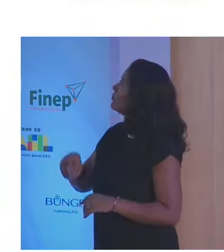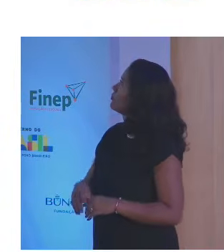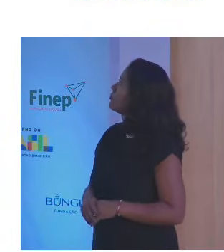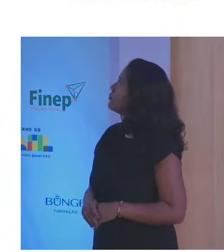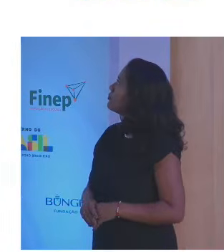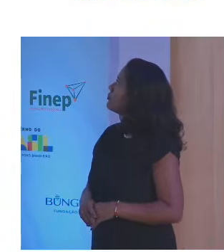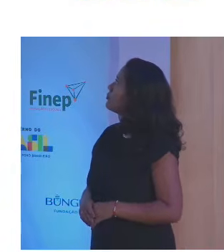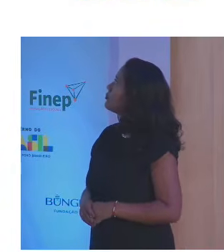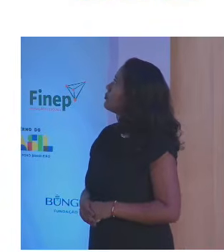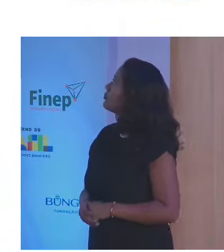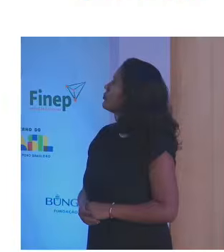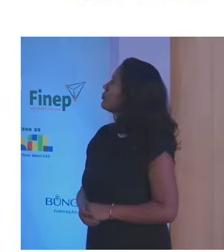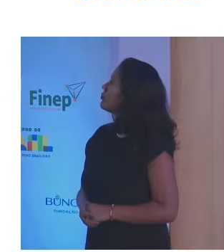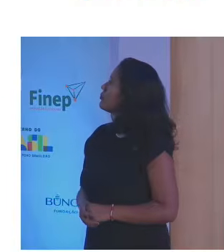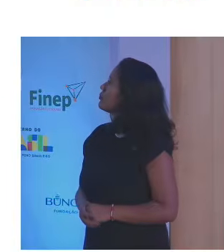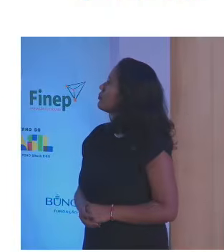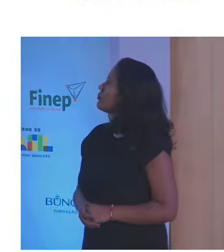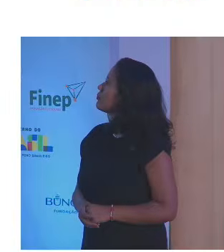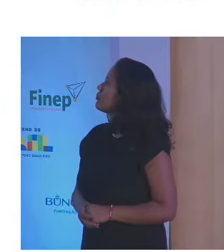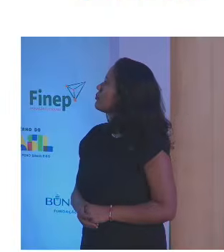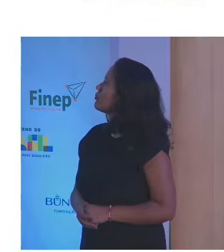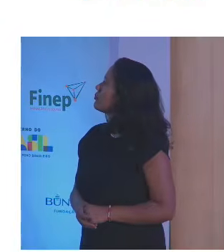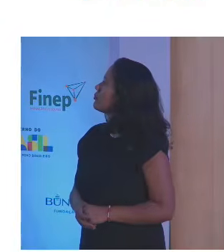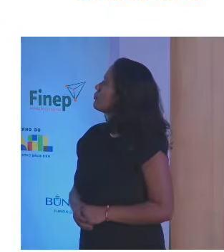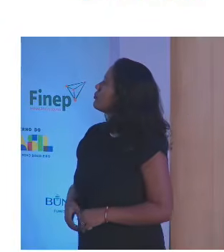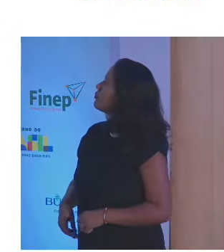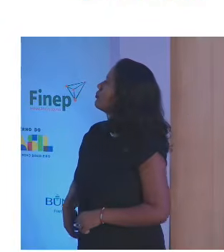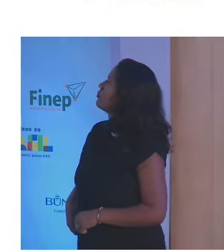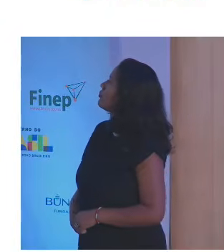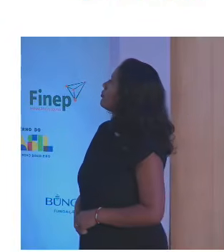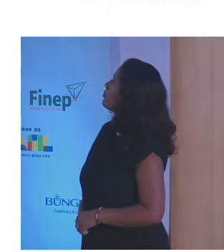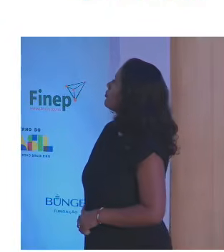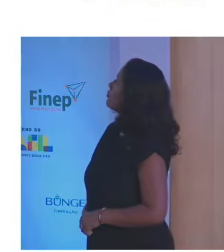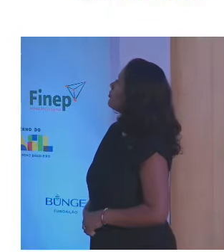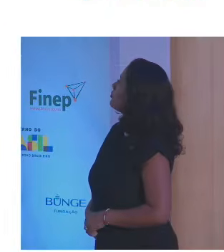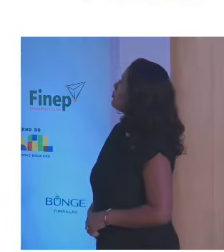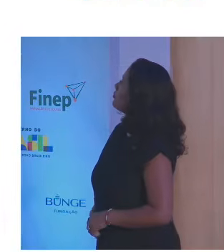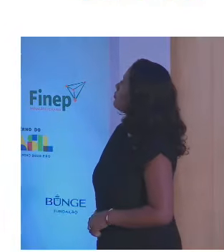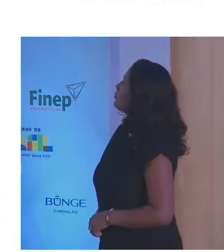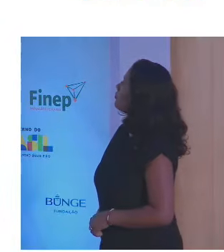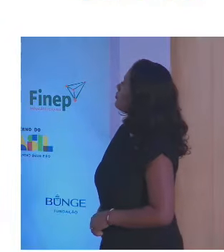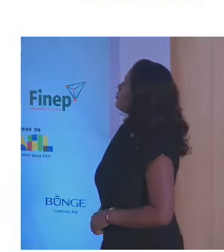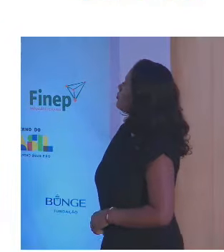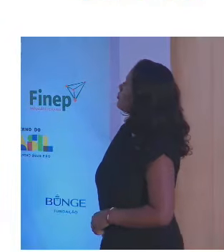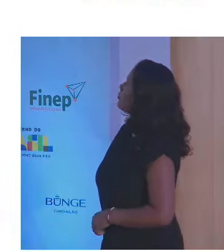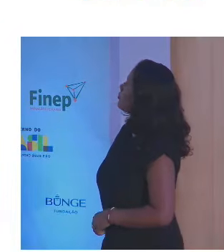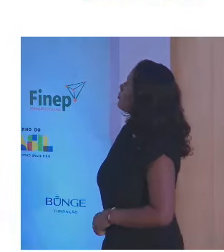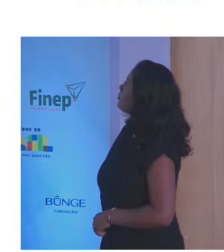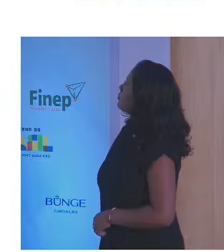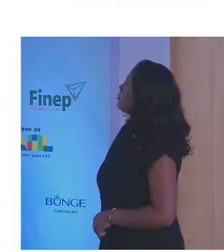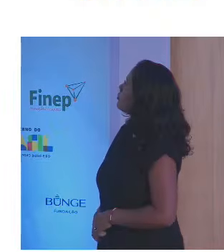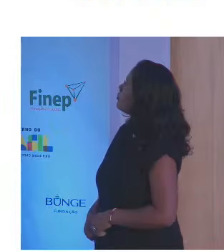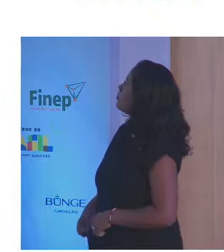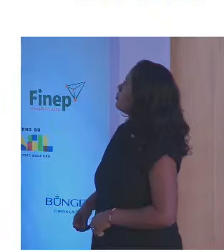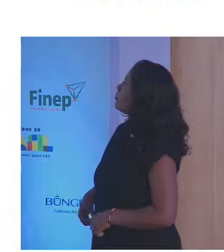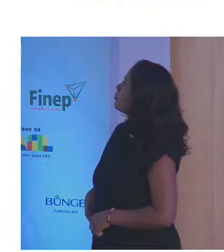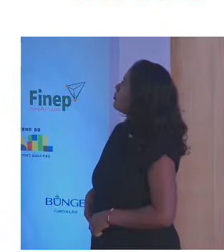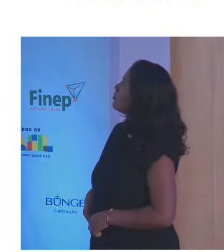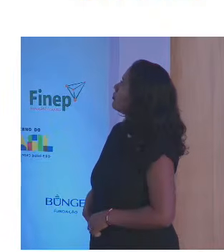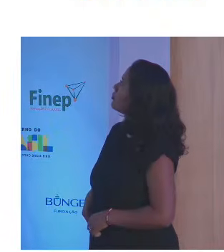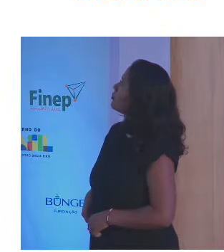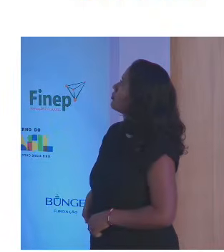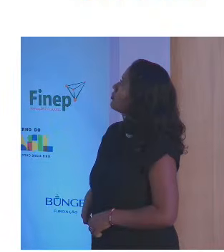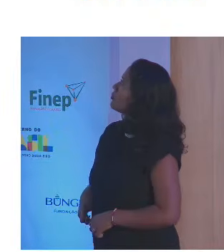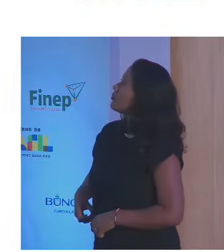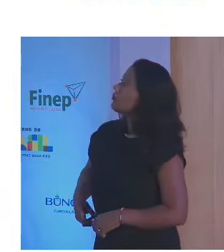consegue apagar a luz? Desculpa, mas eu queria muito mostrar isso. Isso aqui é uma representação visual de um paper que saiu ano passado de todos